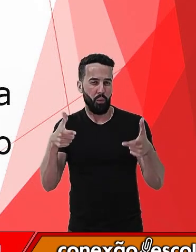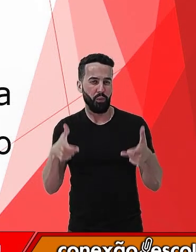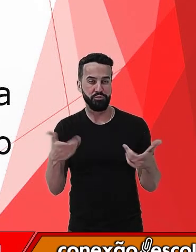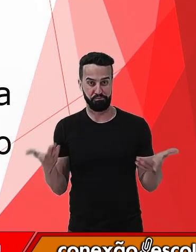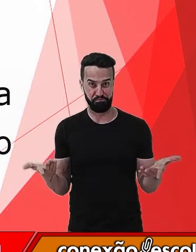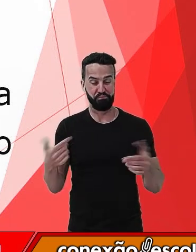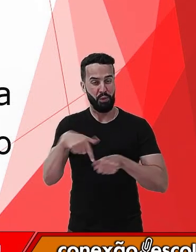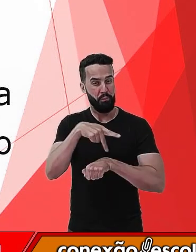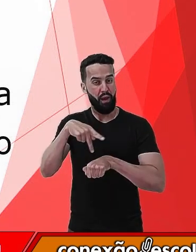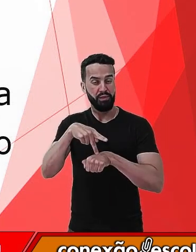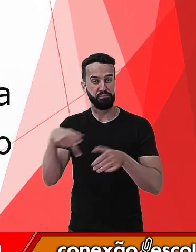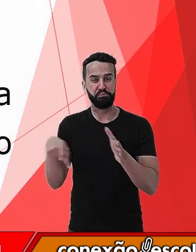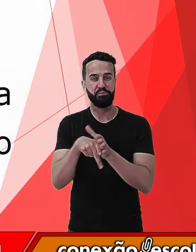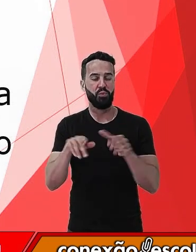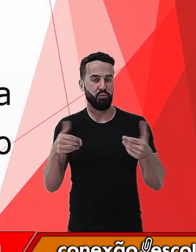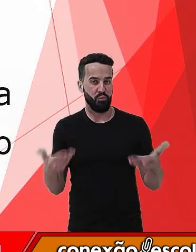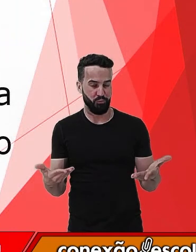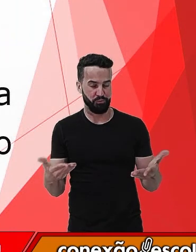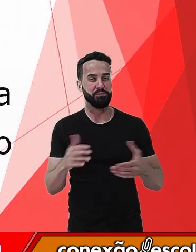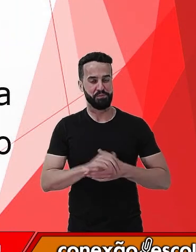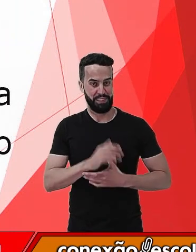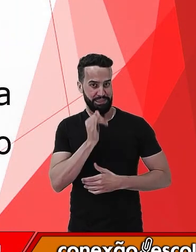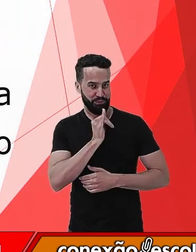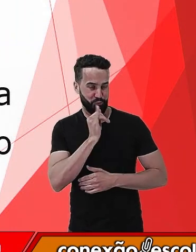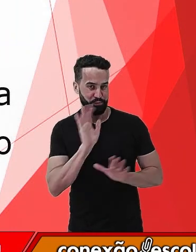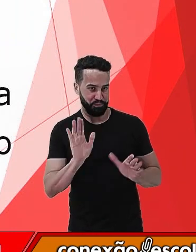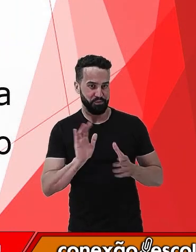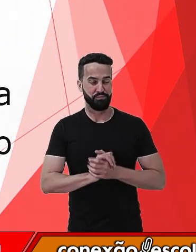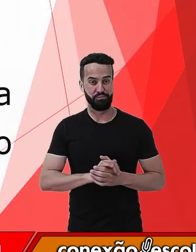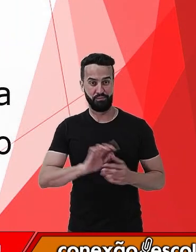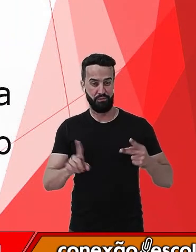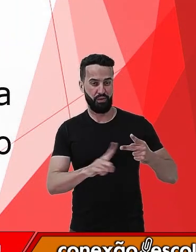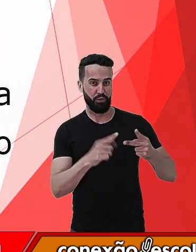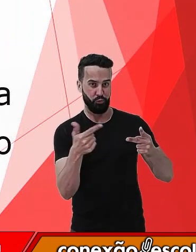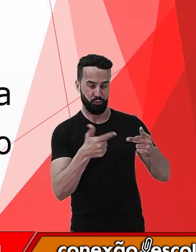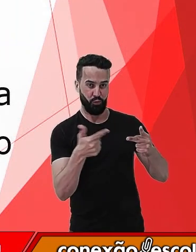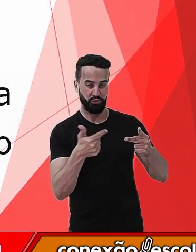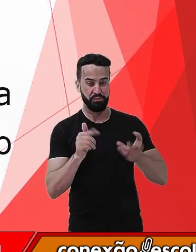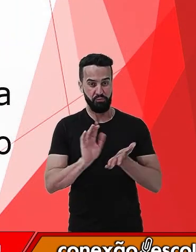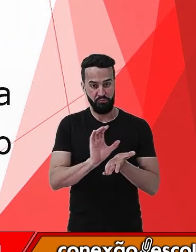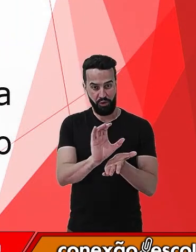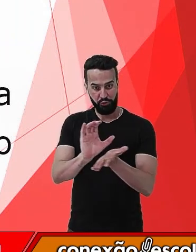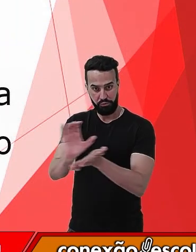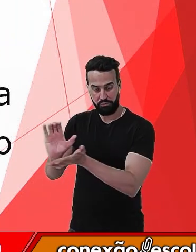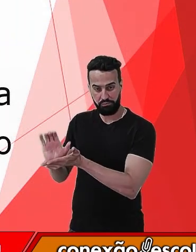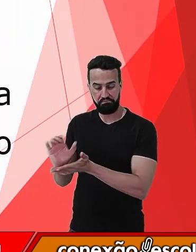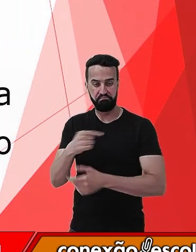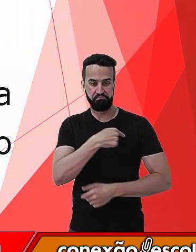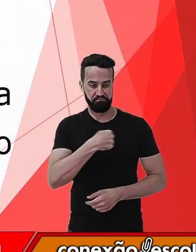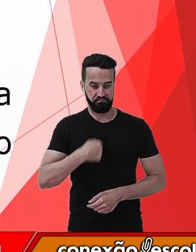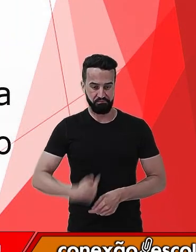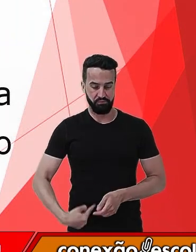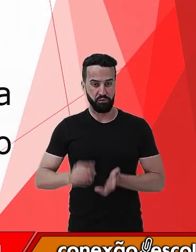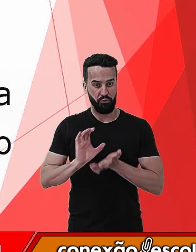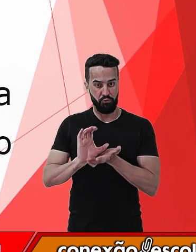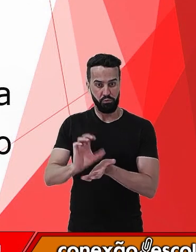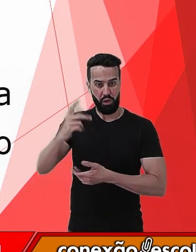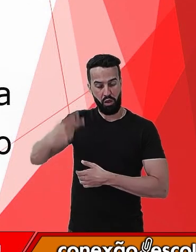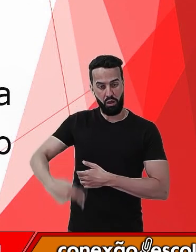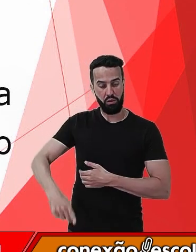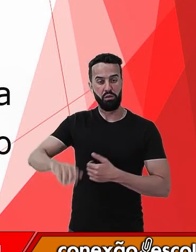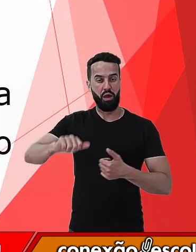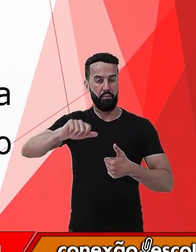por facilitar a logística de transporte de matérias-primas brasileiras para a China, resolvendo